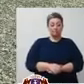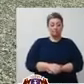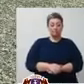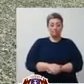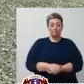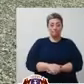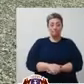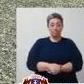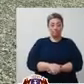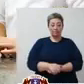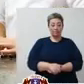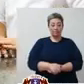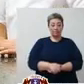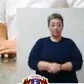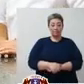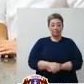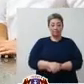E aí